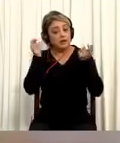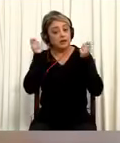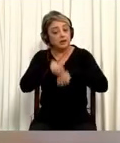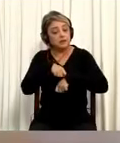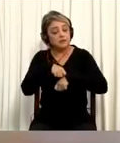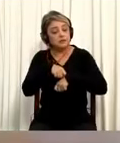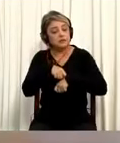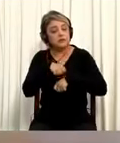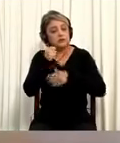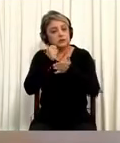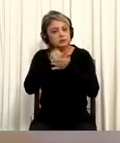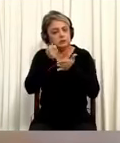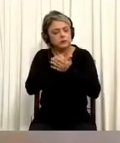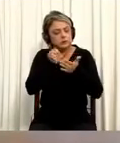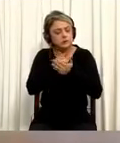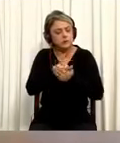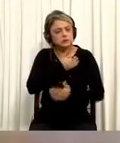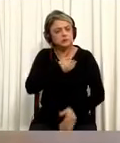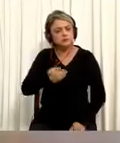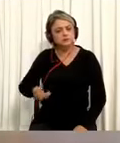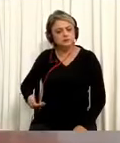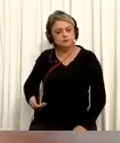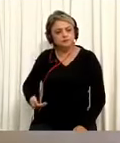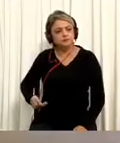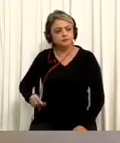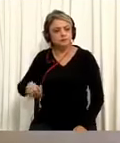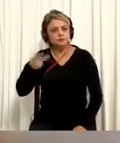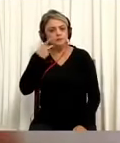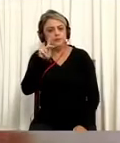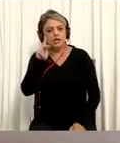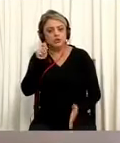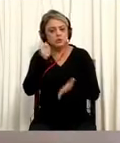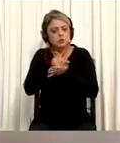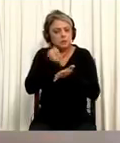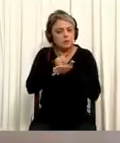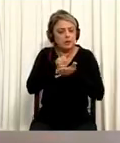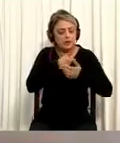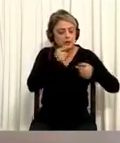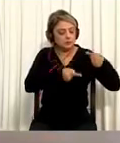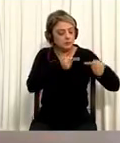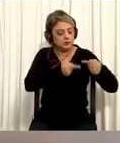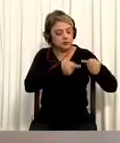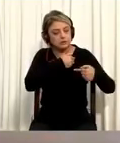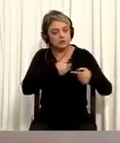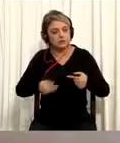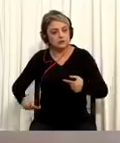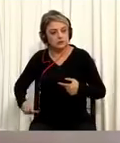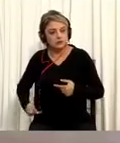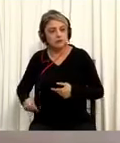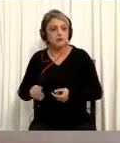de cobrar do Estado as suas obrigações, as suas políticas públicas,